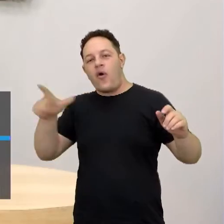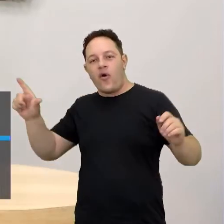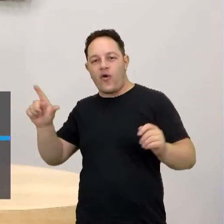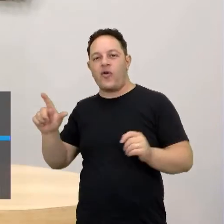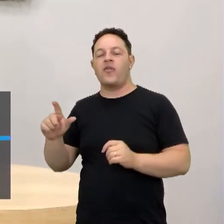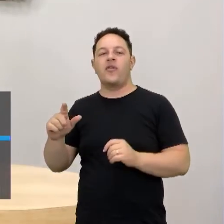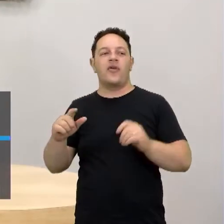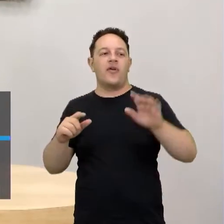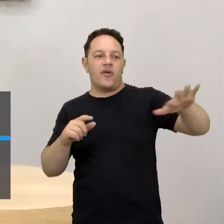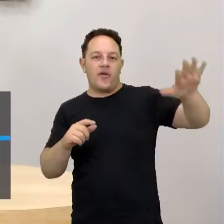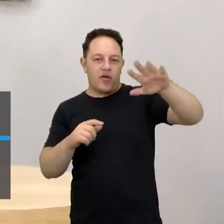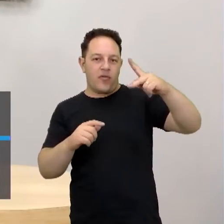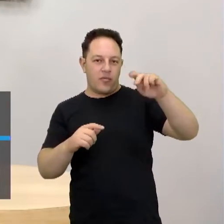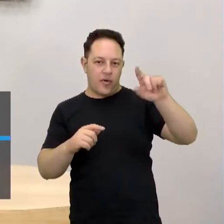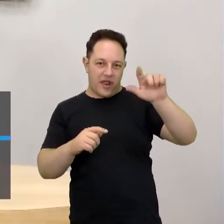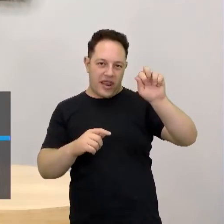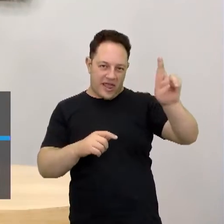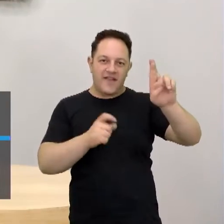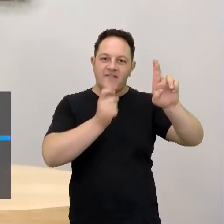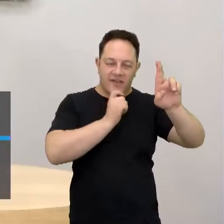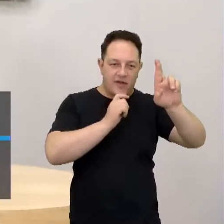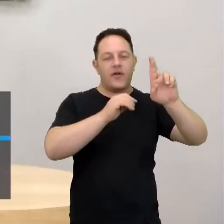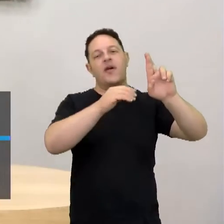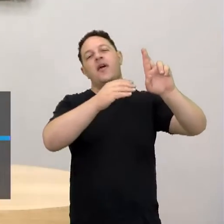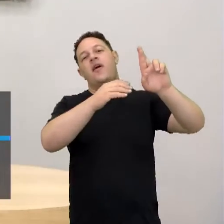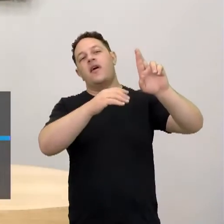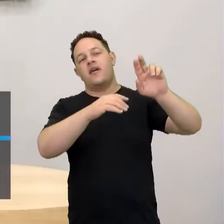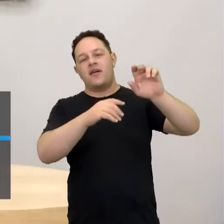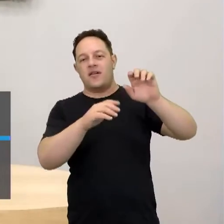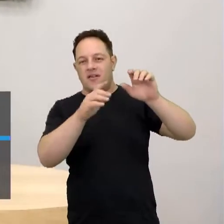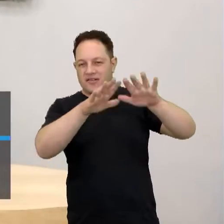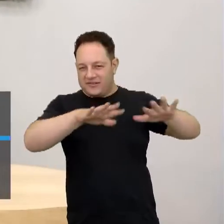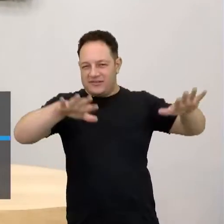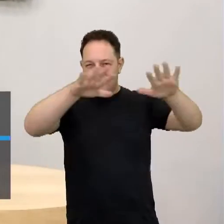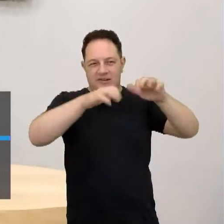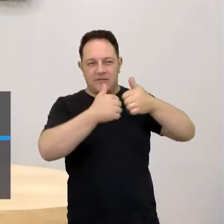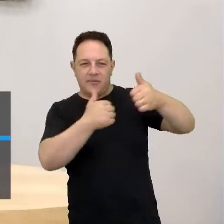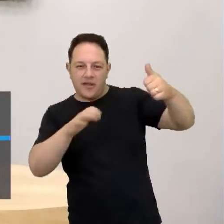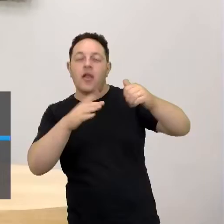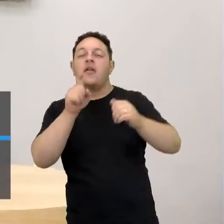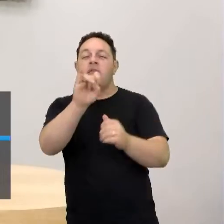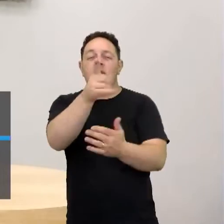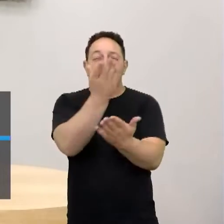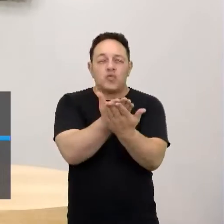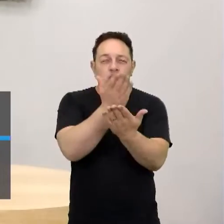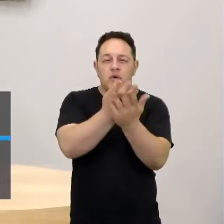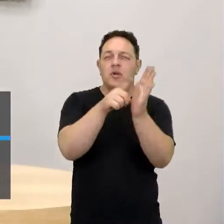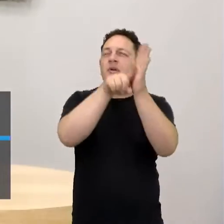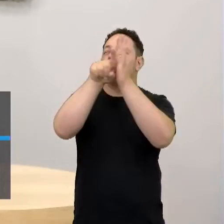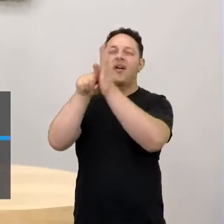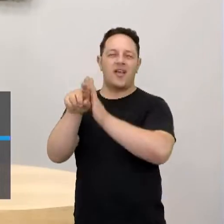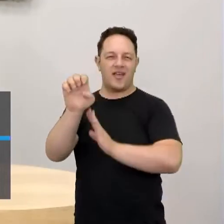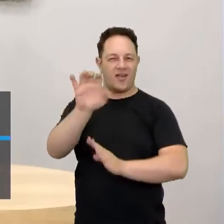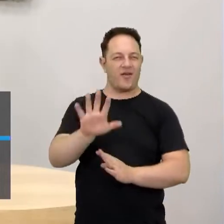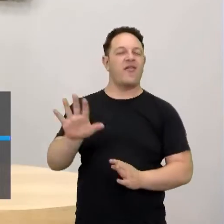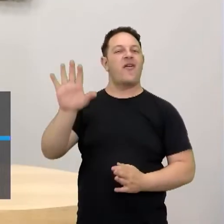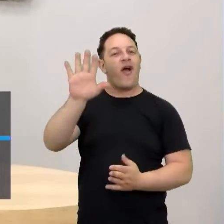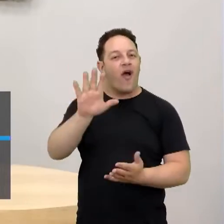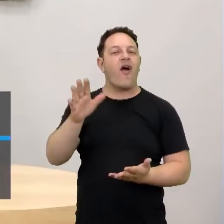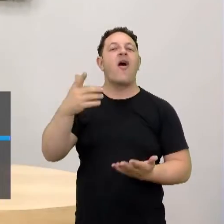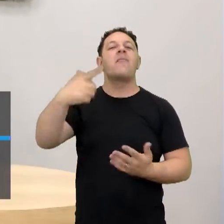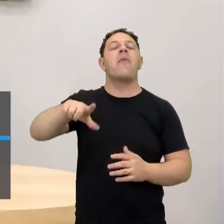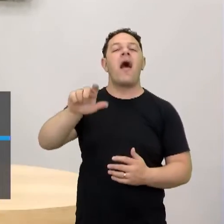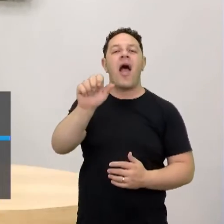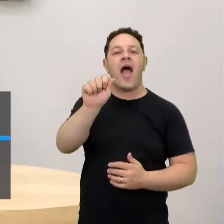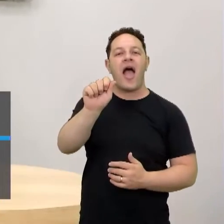zona polar, aí, no caso a zona polar Antártida. Né? Quando a gente estuda a Europa, né, estudou, e quando a gente viu a